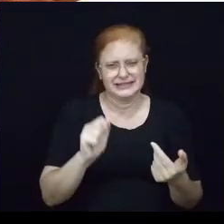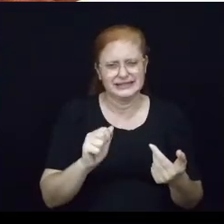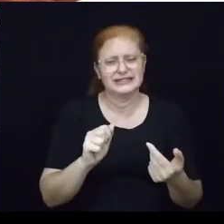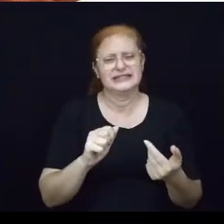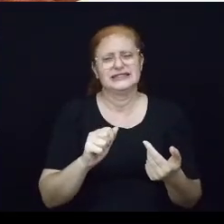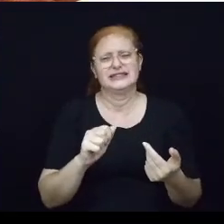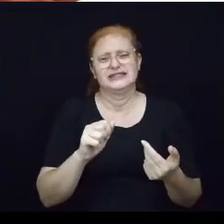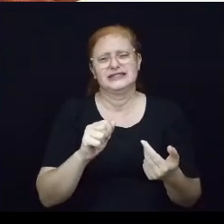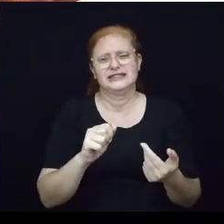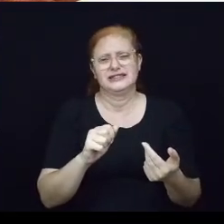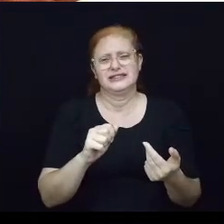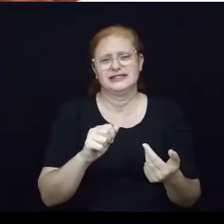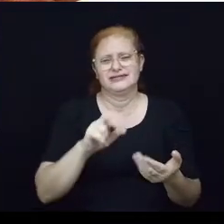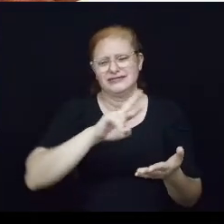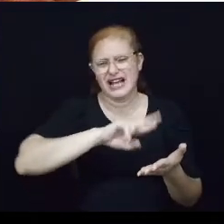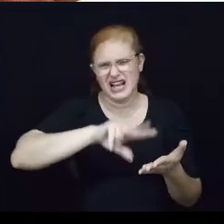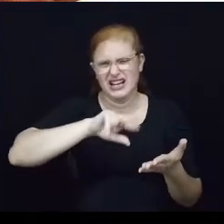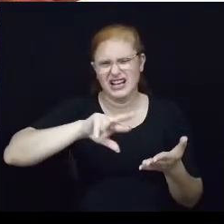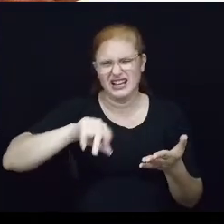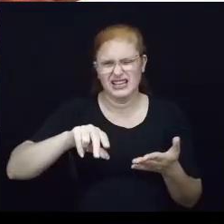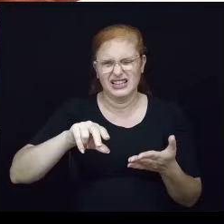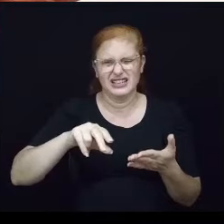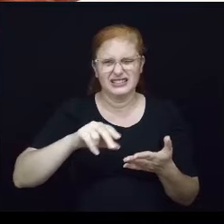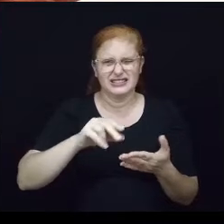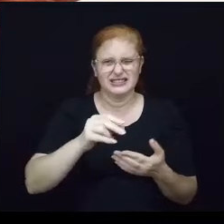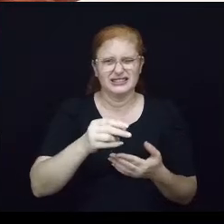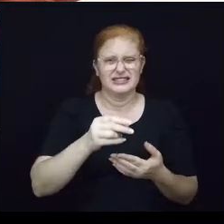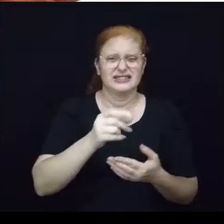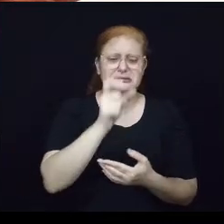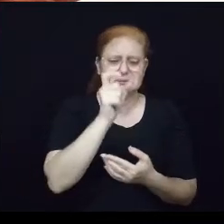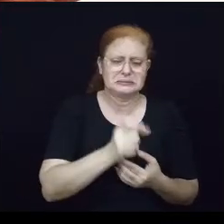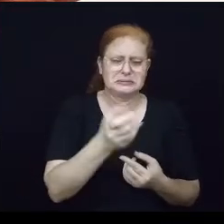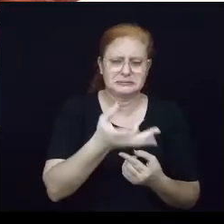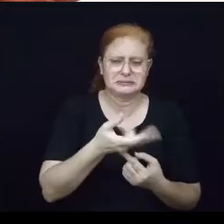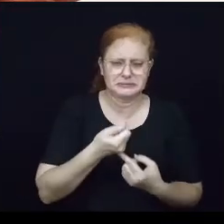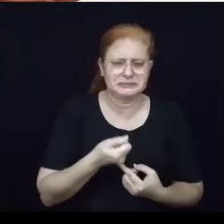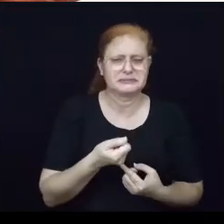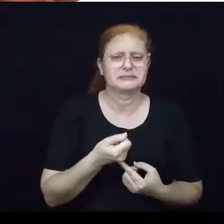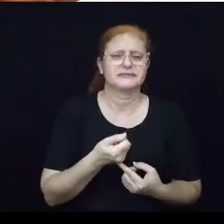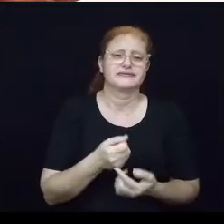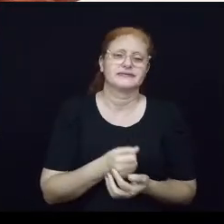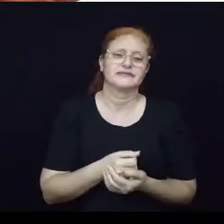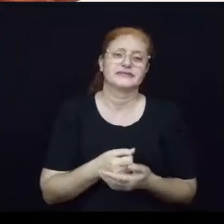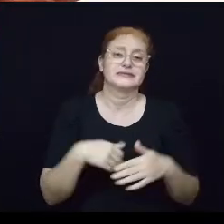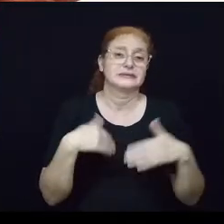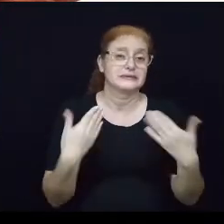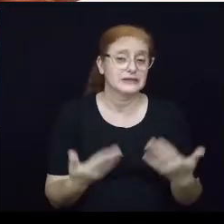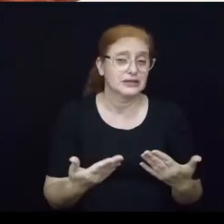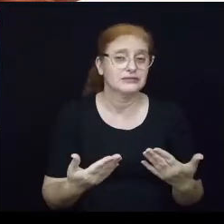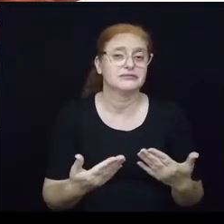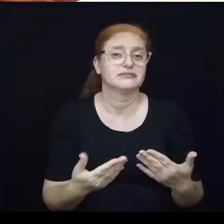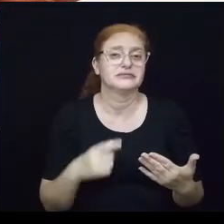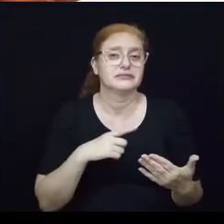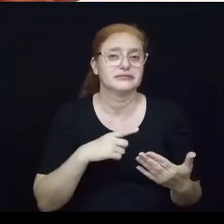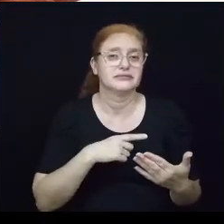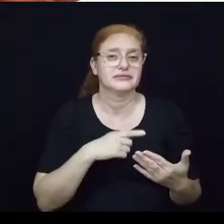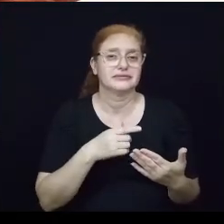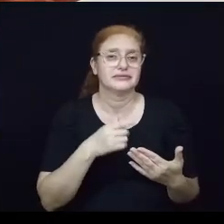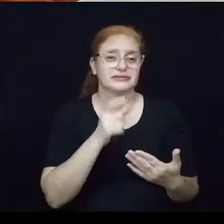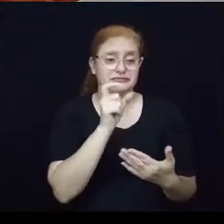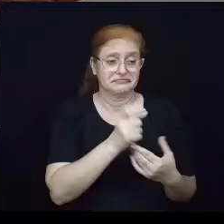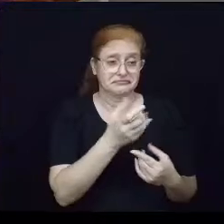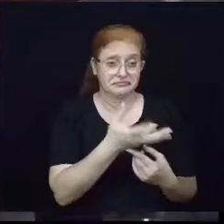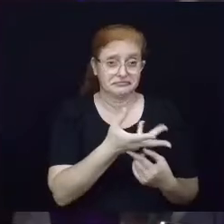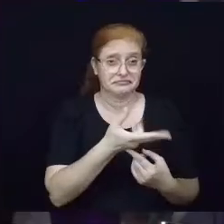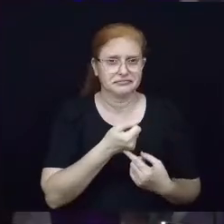vê o Brecheret, que é outro artista. Tu comentaste Brecheret também, eu queria te ouvir mais sobre isso. Sim, o Brecheret eu acho uma coisa